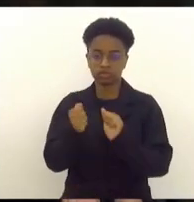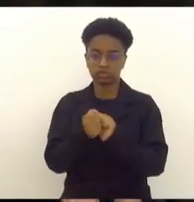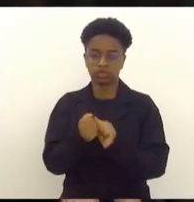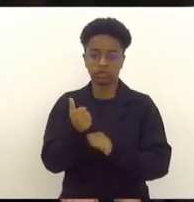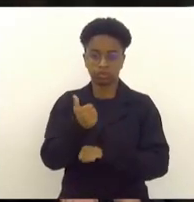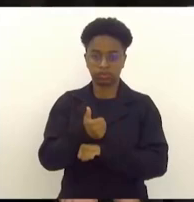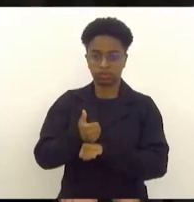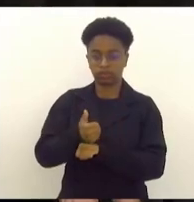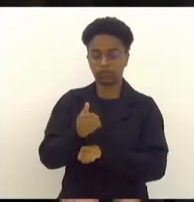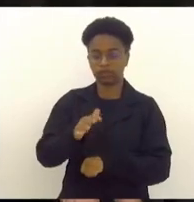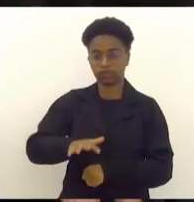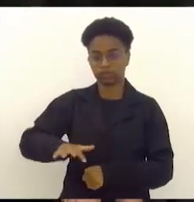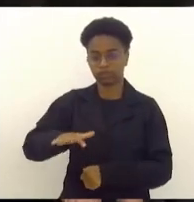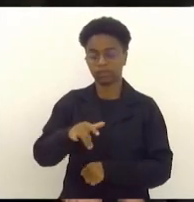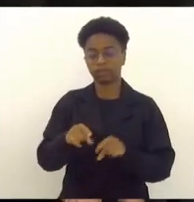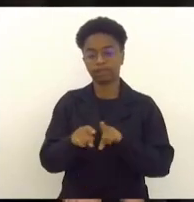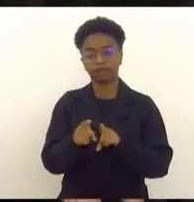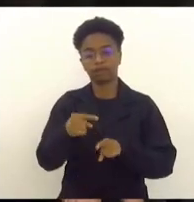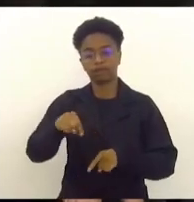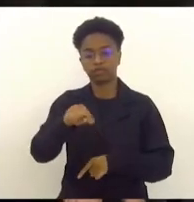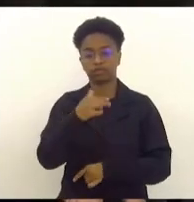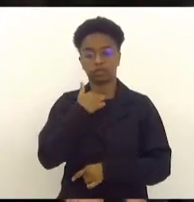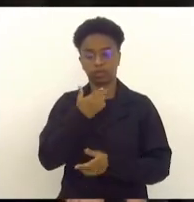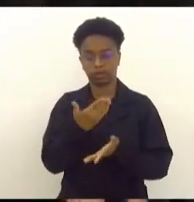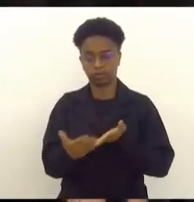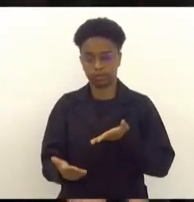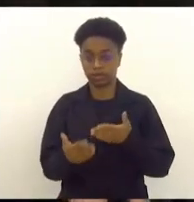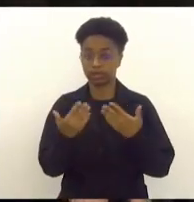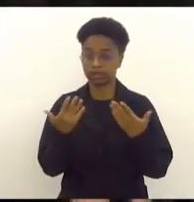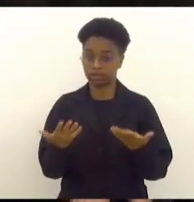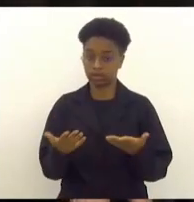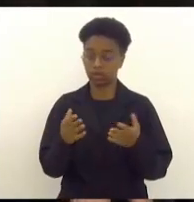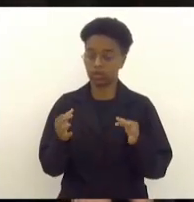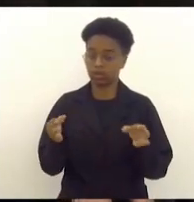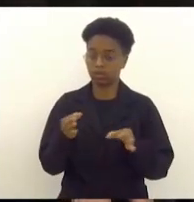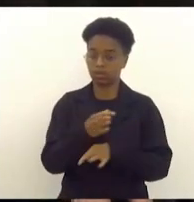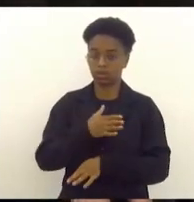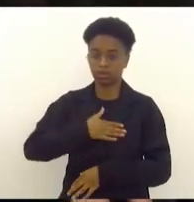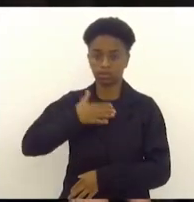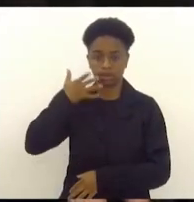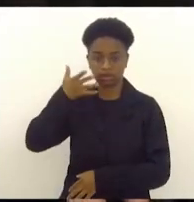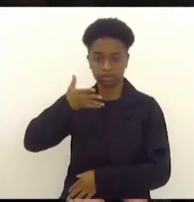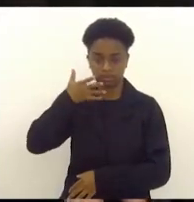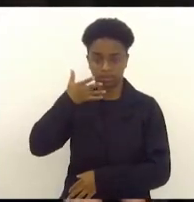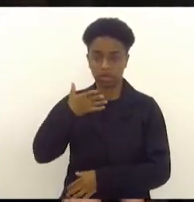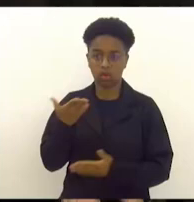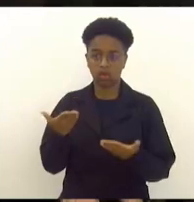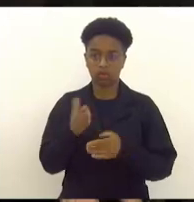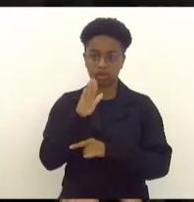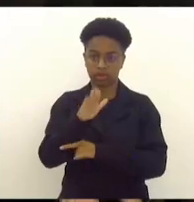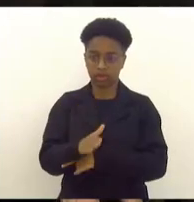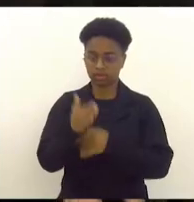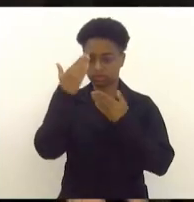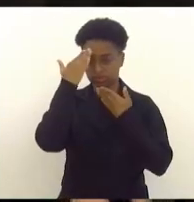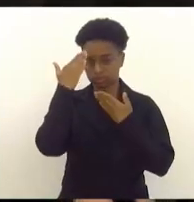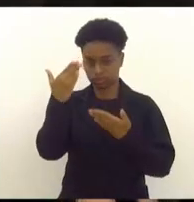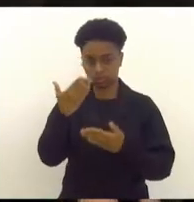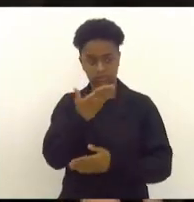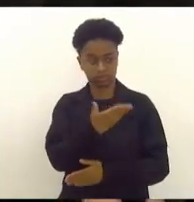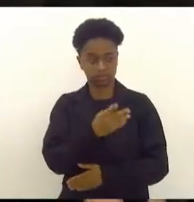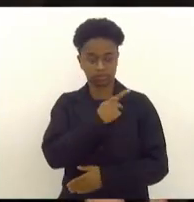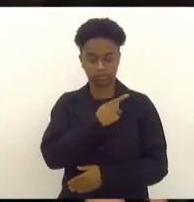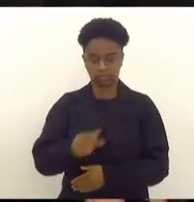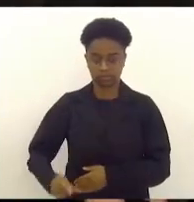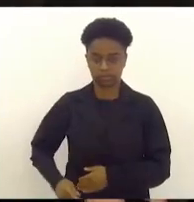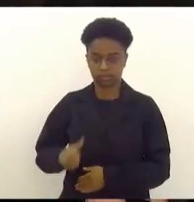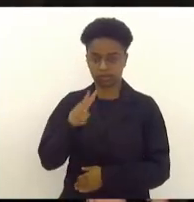do ramo e que vocês não podem perder então eram essas as minhas palavras na tarde de hoje agradecendo Presidente